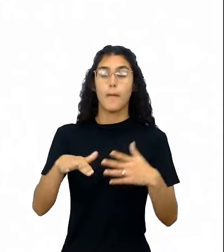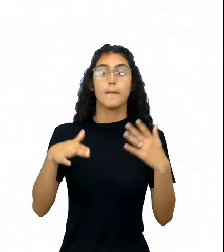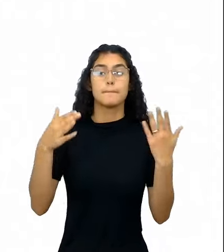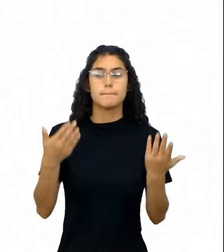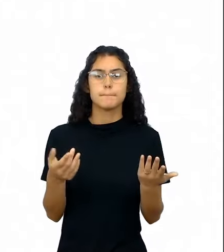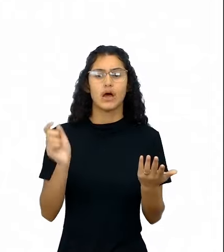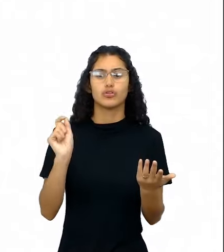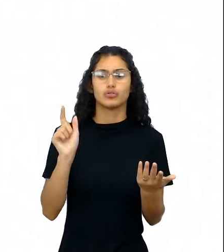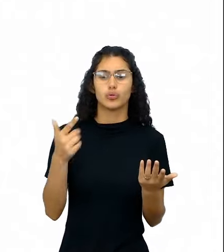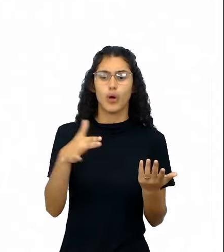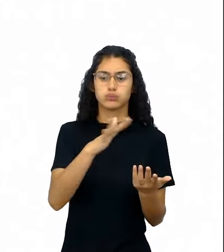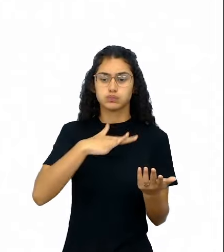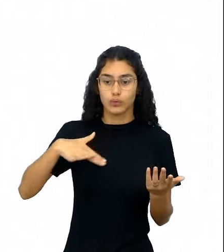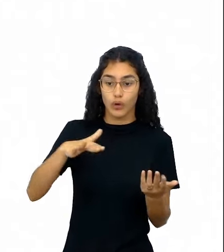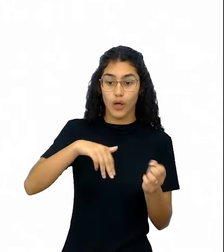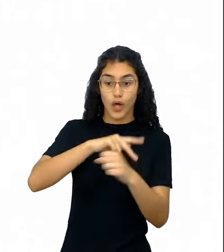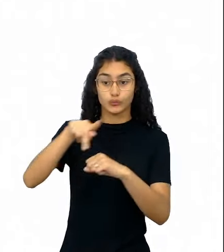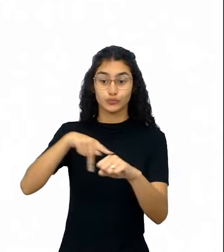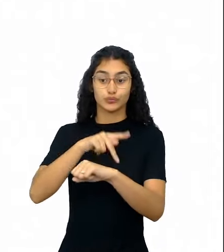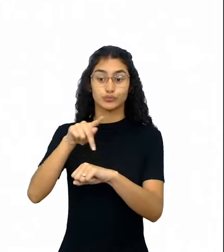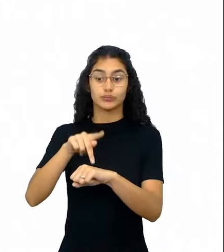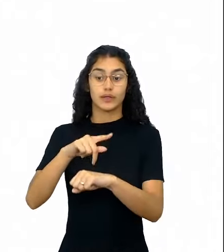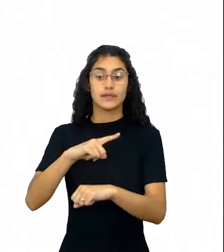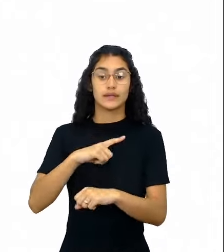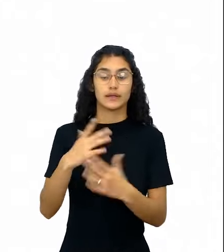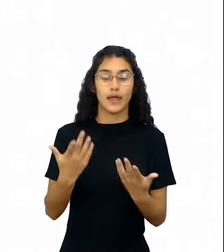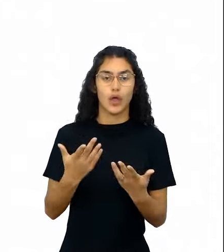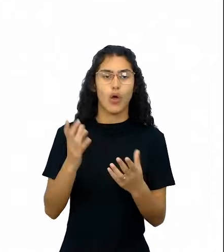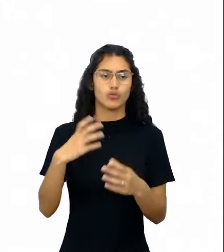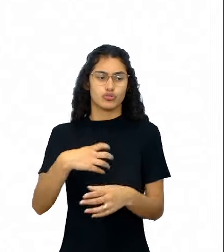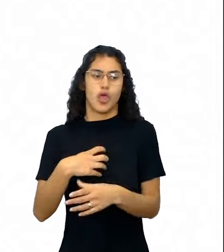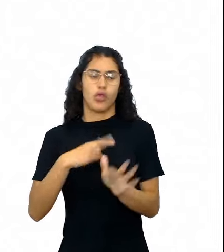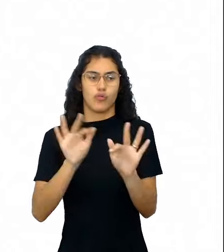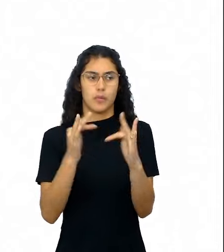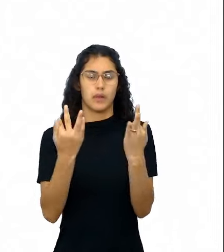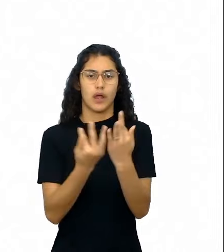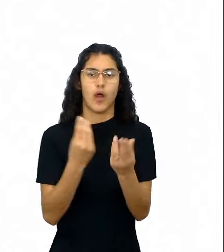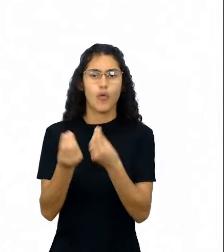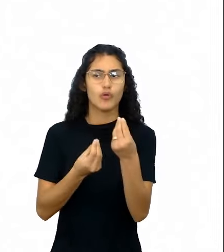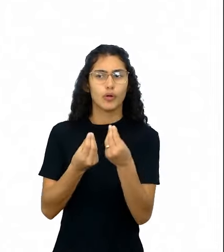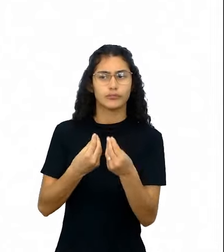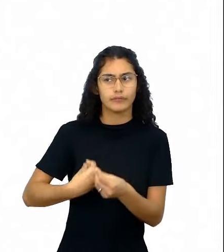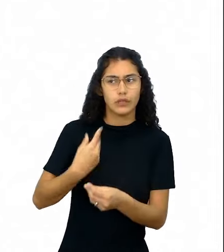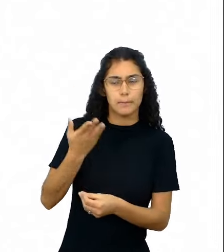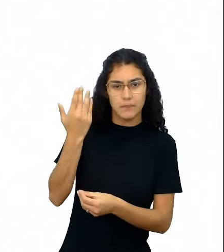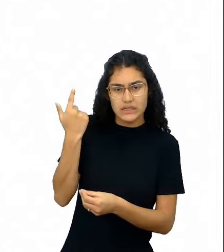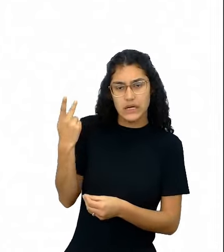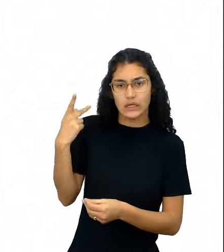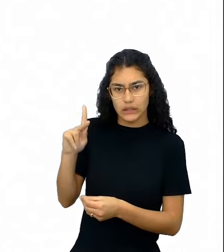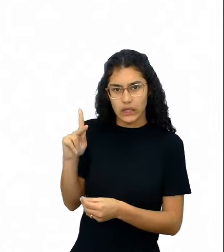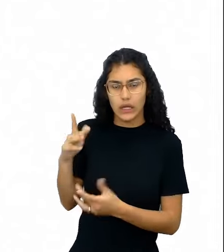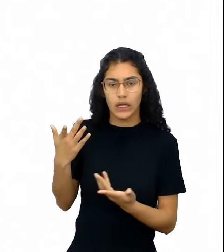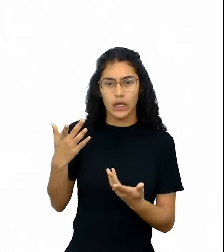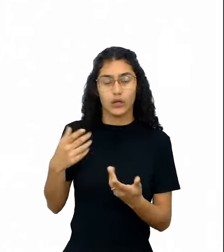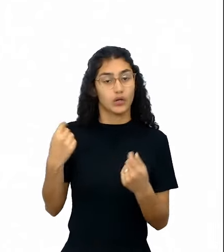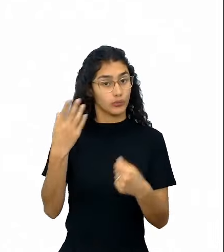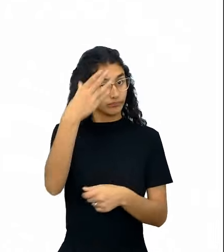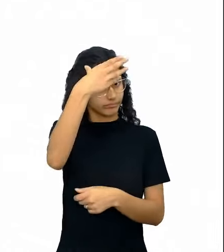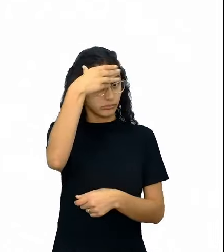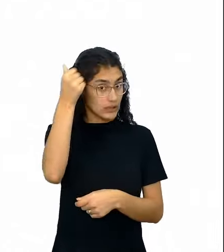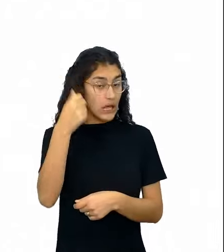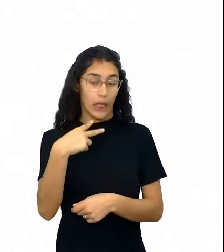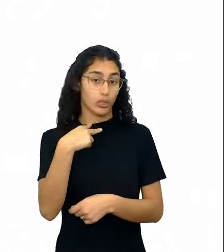que região do país, que situação familiar, como foi o passado dele. Nós não devemos